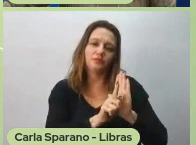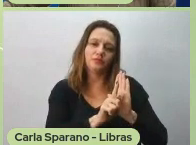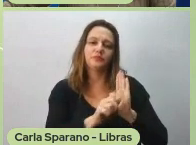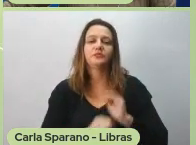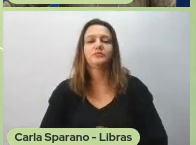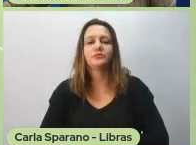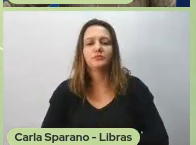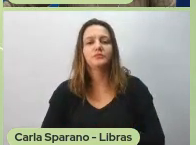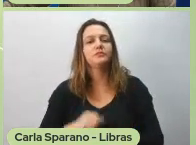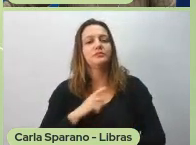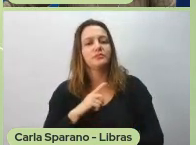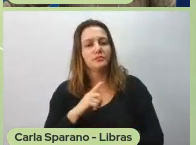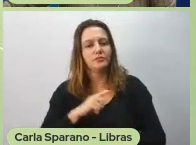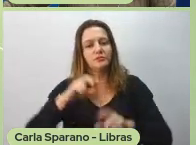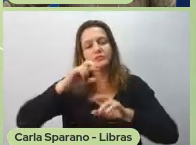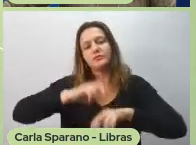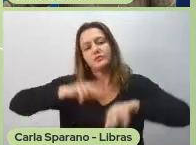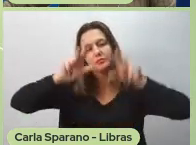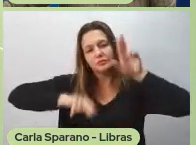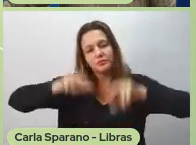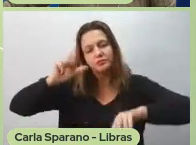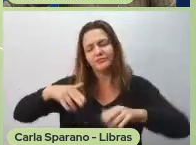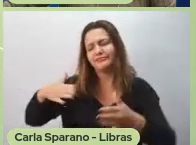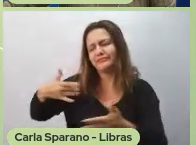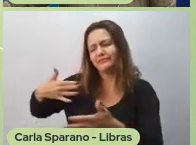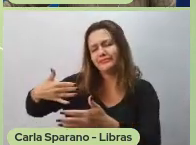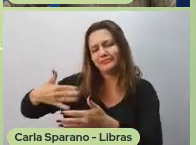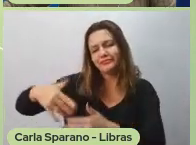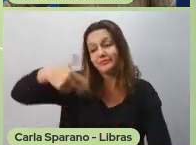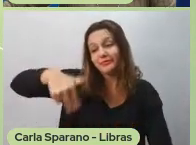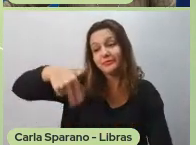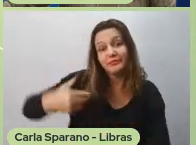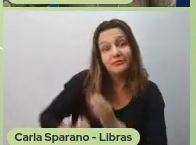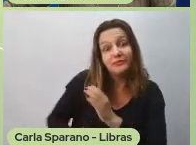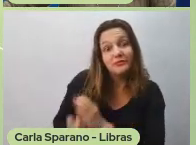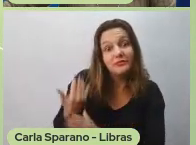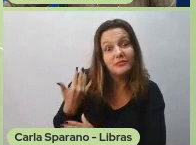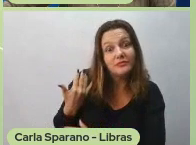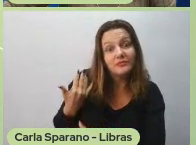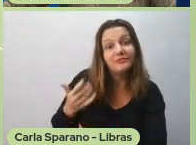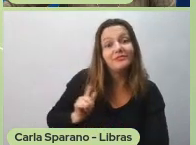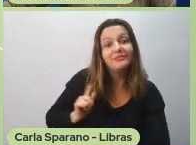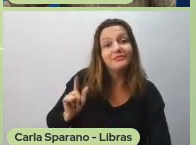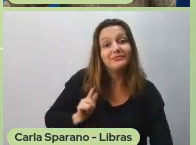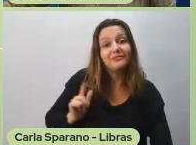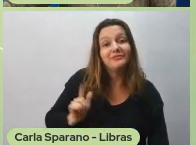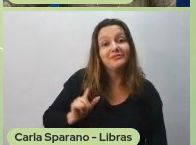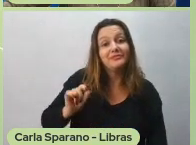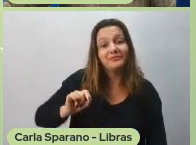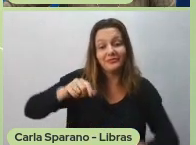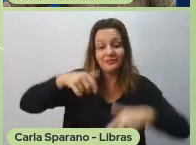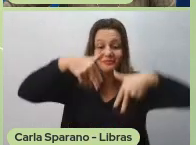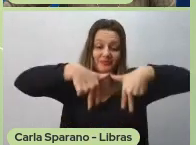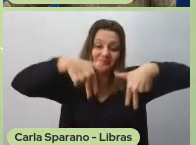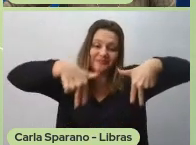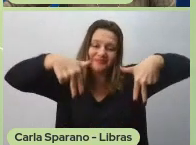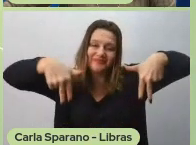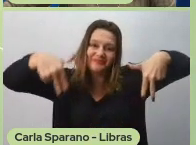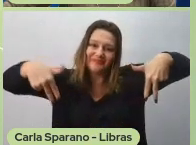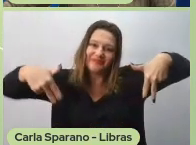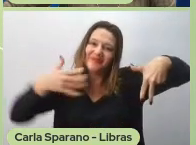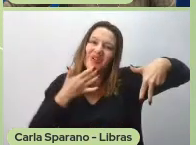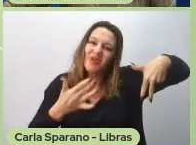diversidade existe na Vivo desde a sua criação, né? Quando a Vivo surgiu, os bonequinhos vivinhos de várias cores,